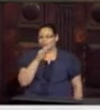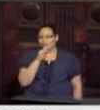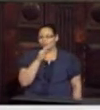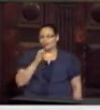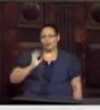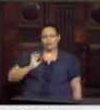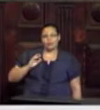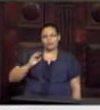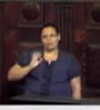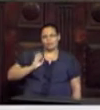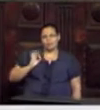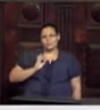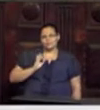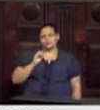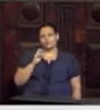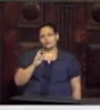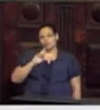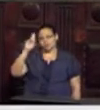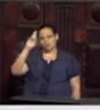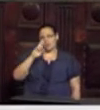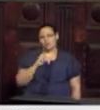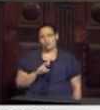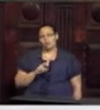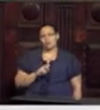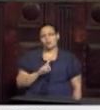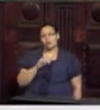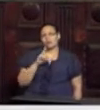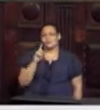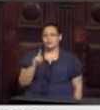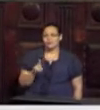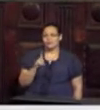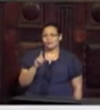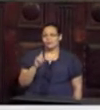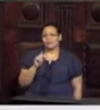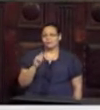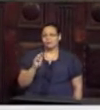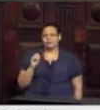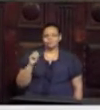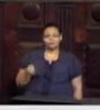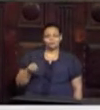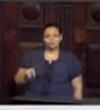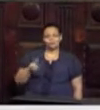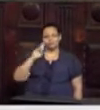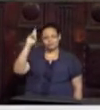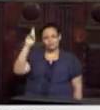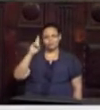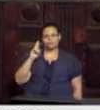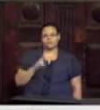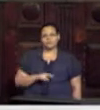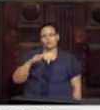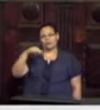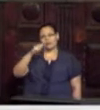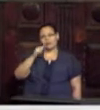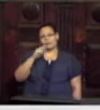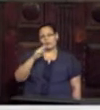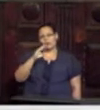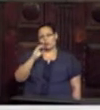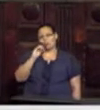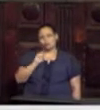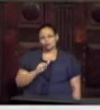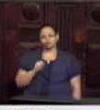delegado Tiago Dorigo, a quem eu faço aqui o meu elogio, na mesma forma ao delegado Marcos